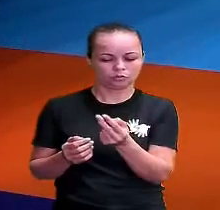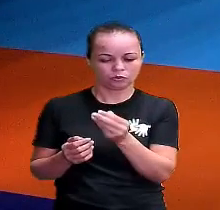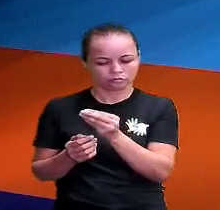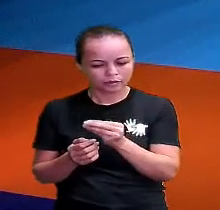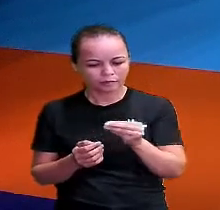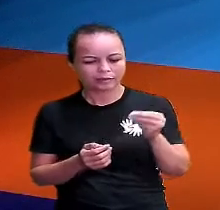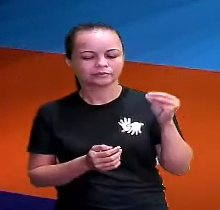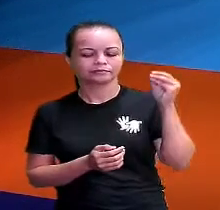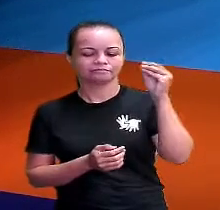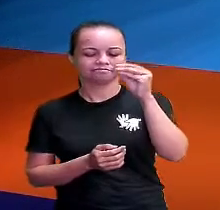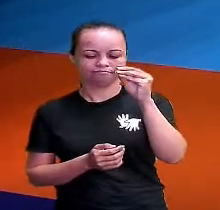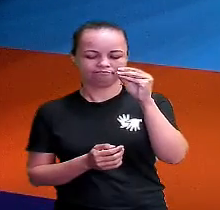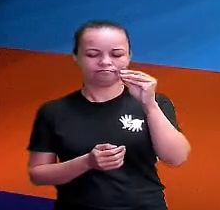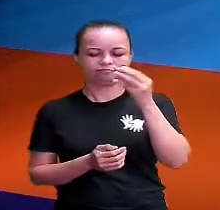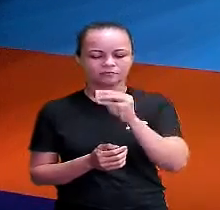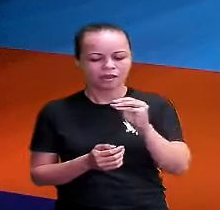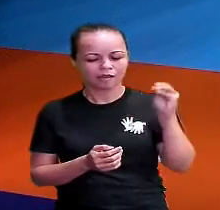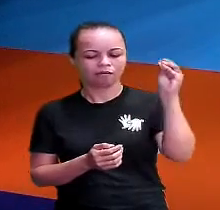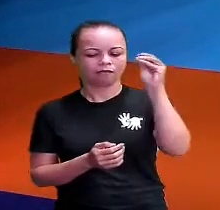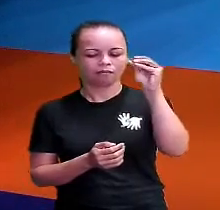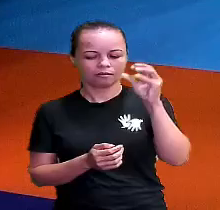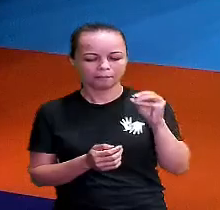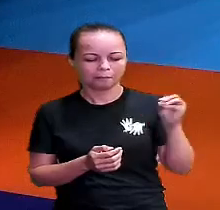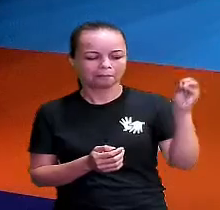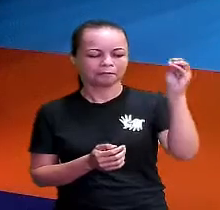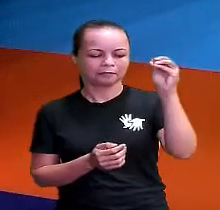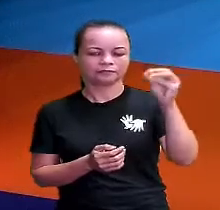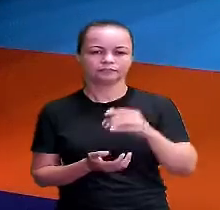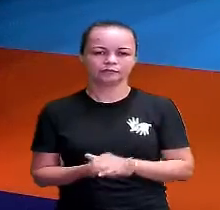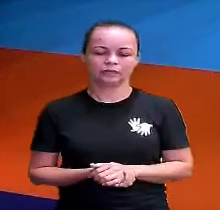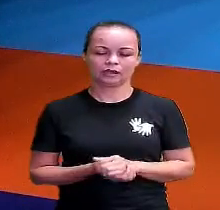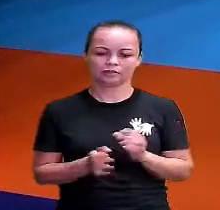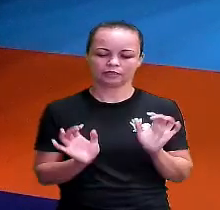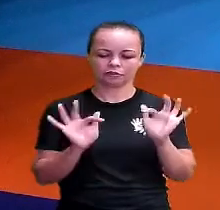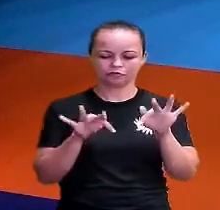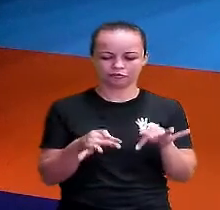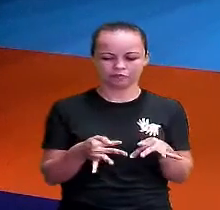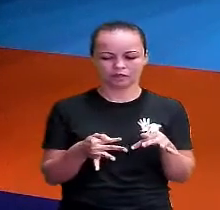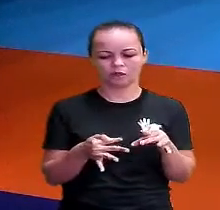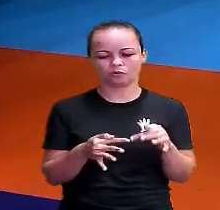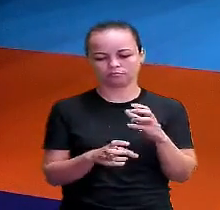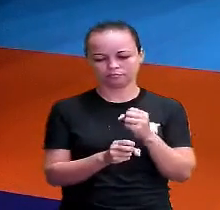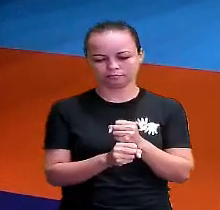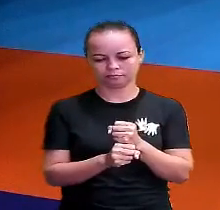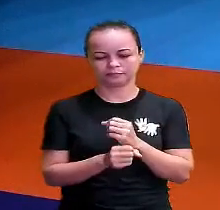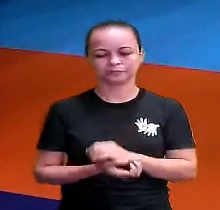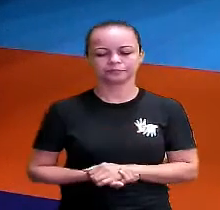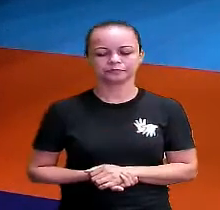jogo e vou jogando até terminar nossas continhas. Então aqui, ó,